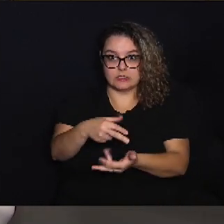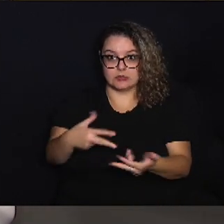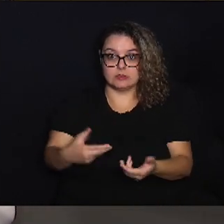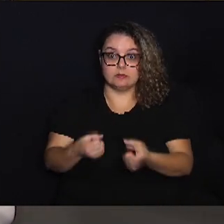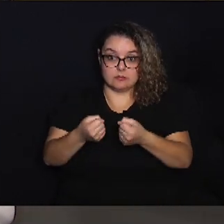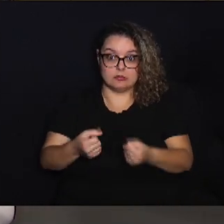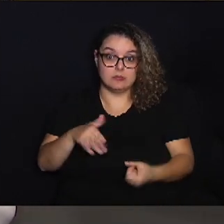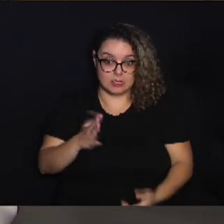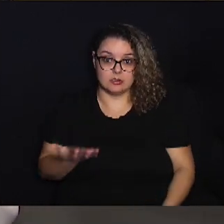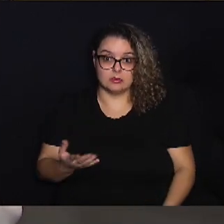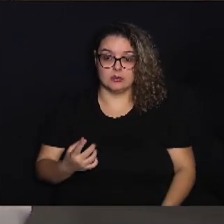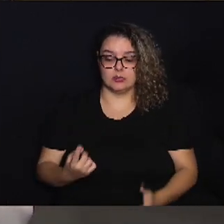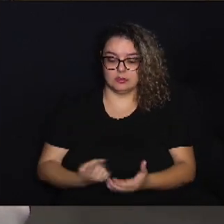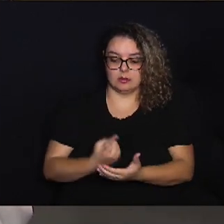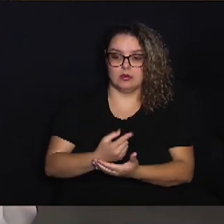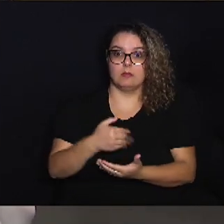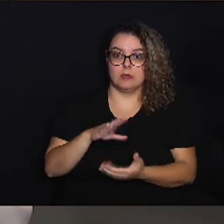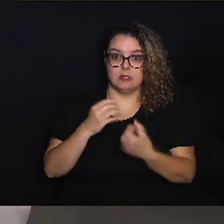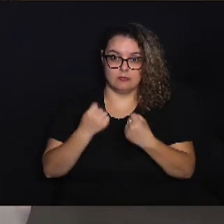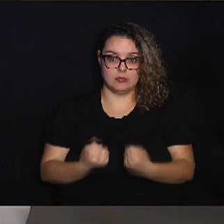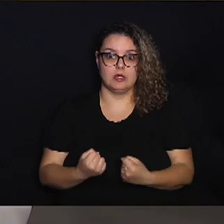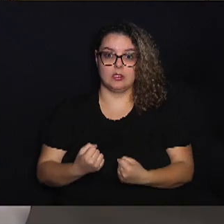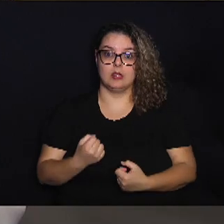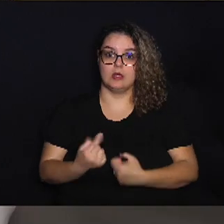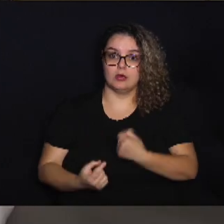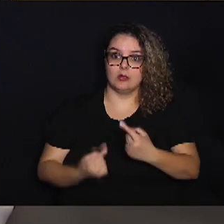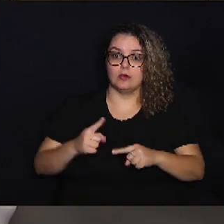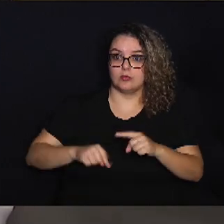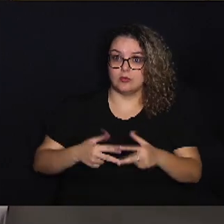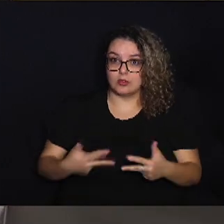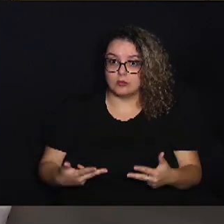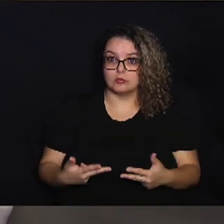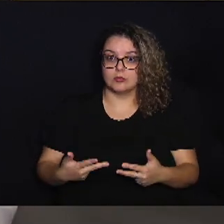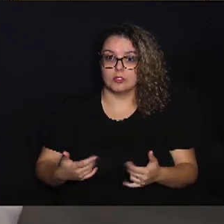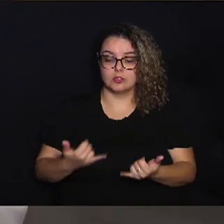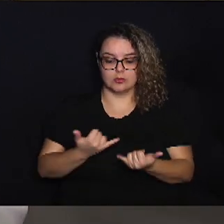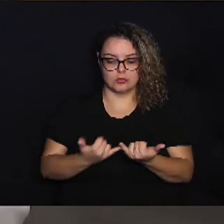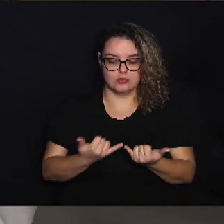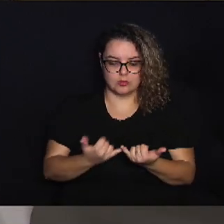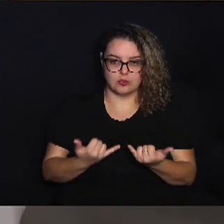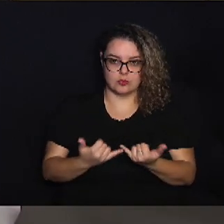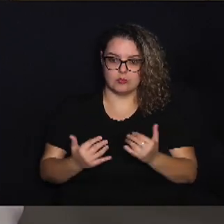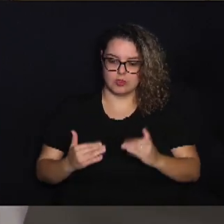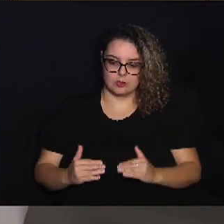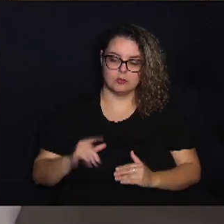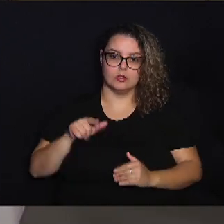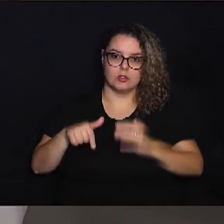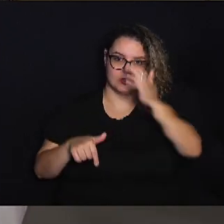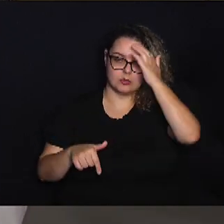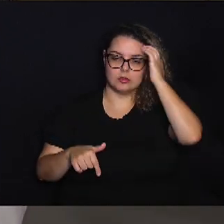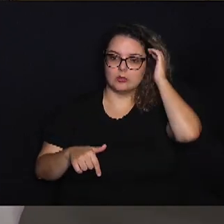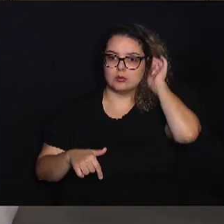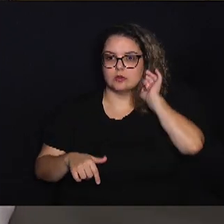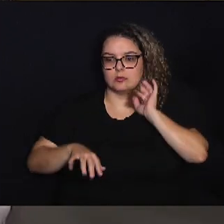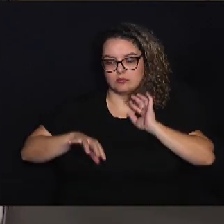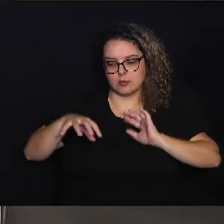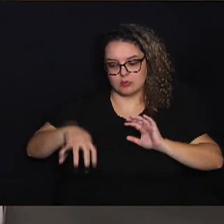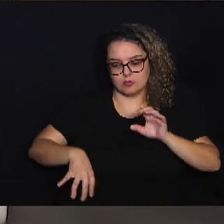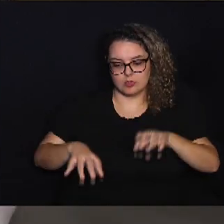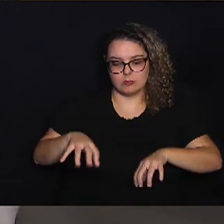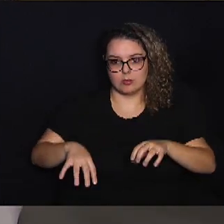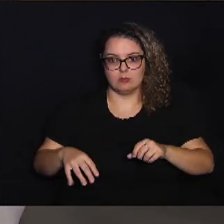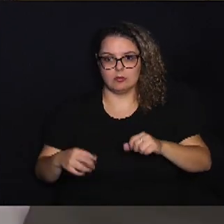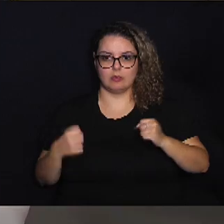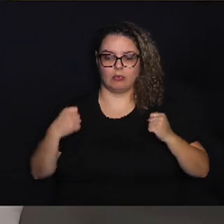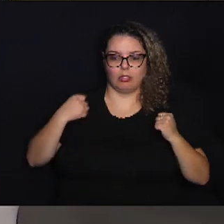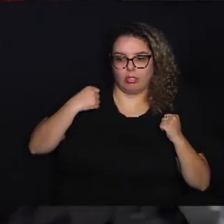Então, se tiver um caderno mais pesado, está levando algum tipo de objeto, no meio, embaixo, depois você vai forrando aos lados para que ela não fique